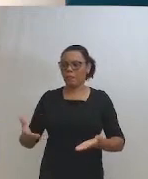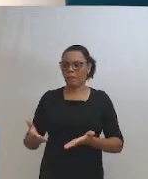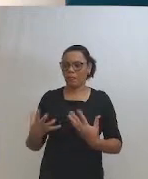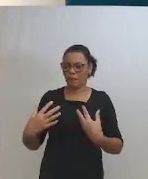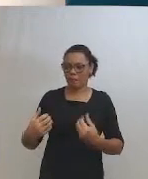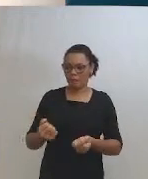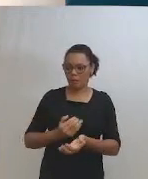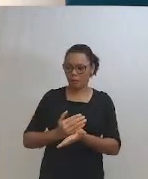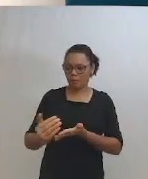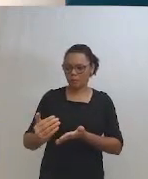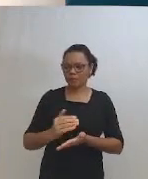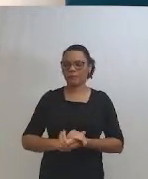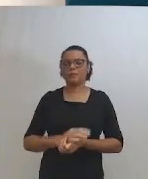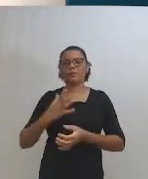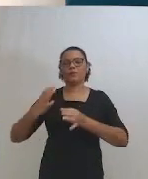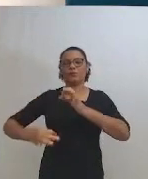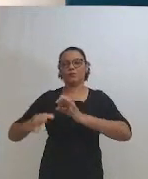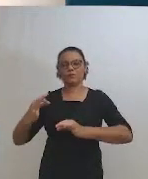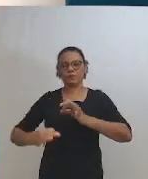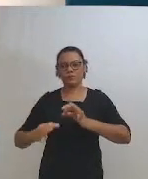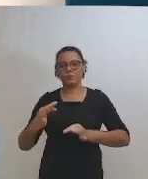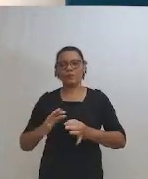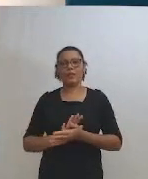o julgamento com as preferências,